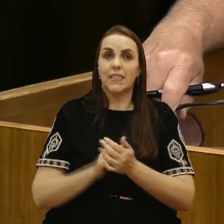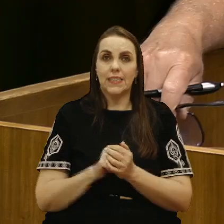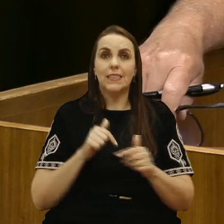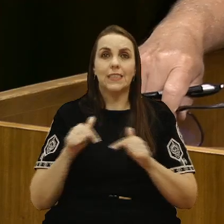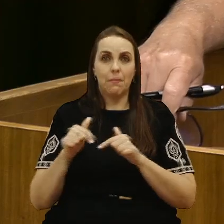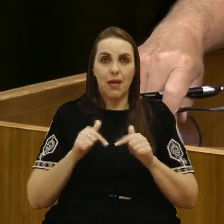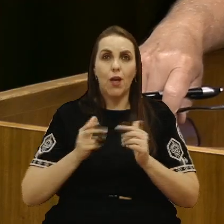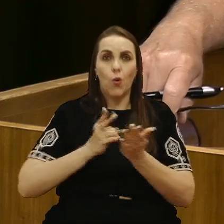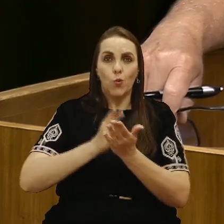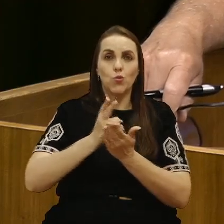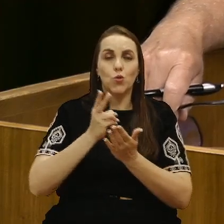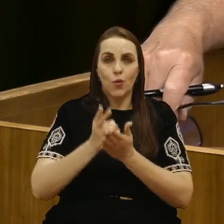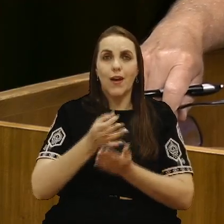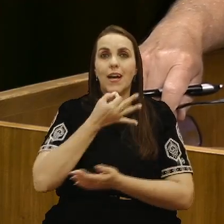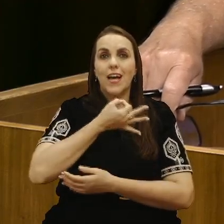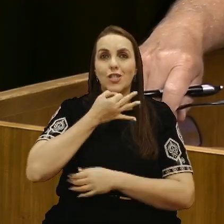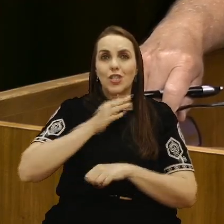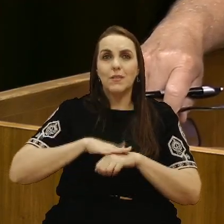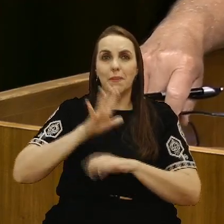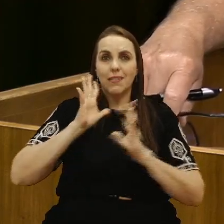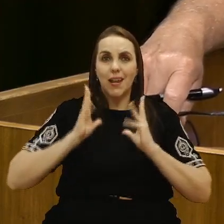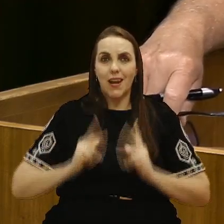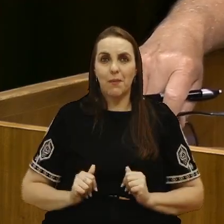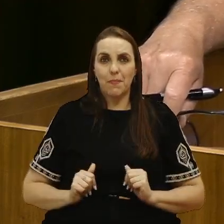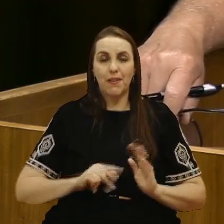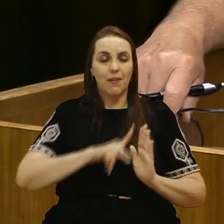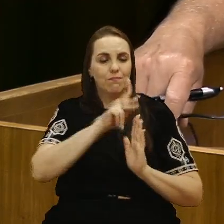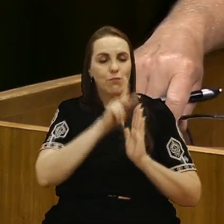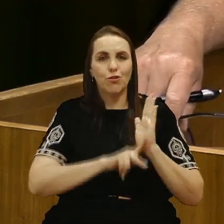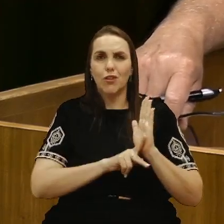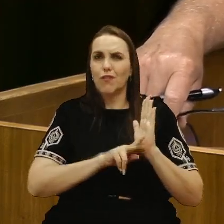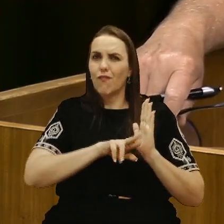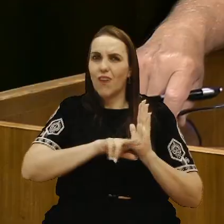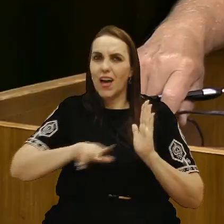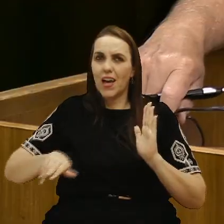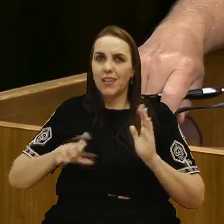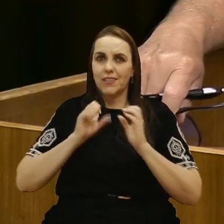continuar trabalhando com o Caxias Mais Limpo, que é um projeto com várias secretarias,